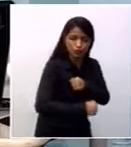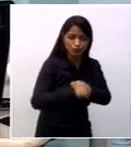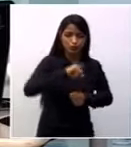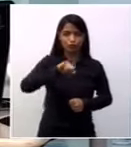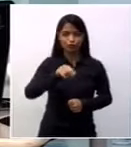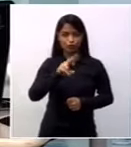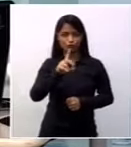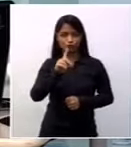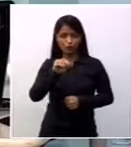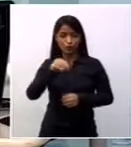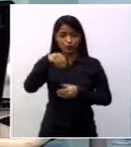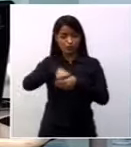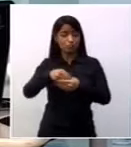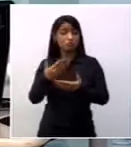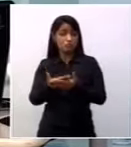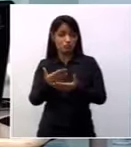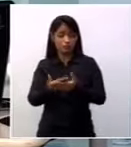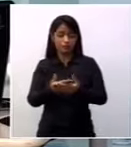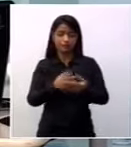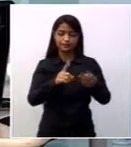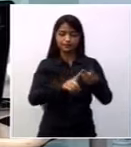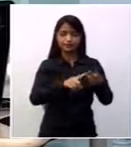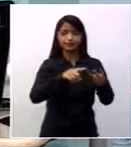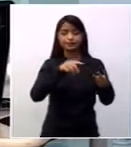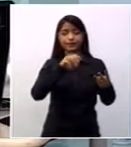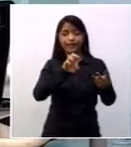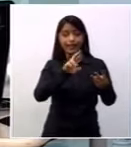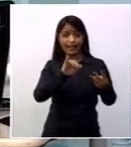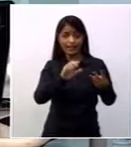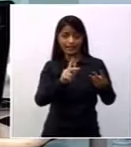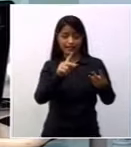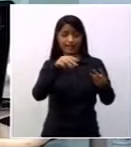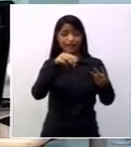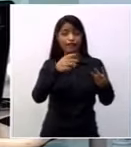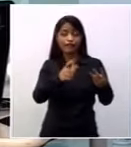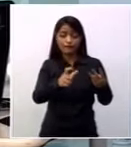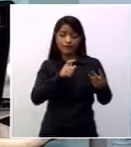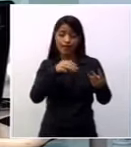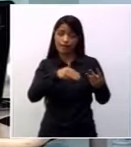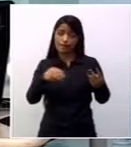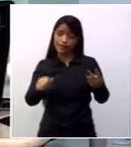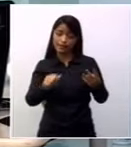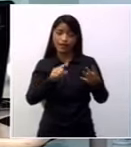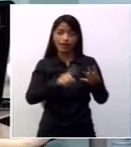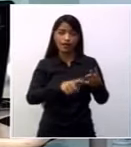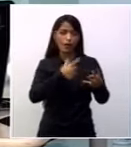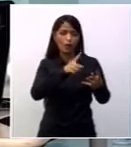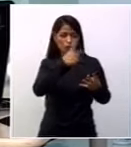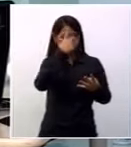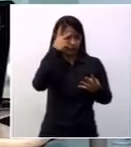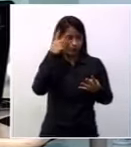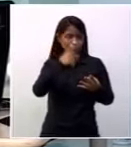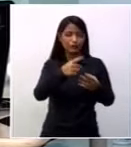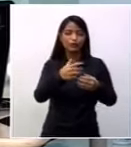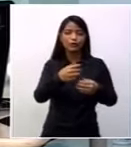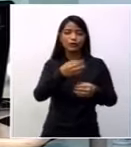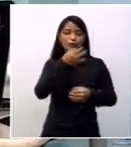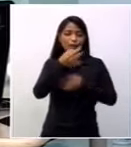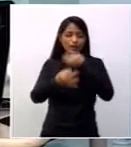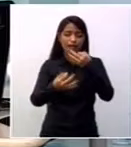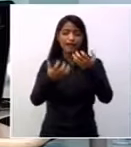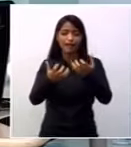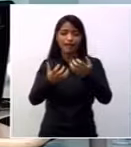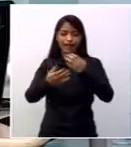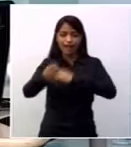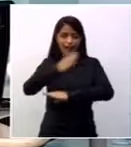MMA. A Maria Eduardo, Muay Thai. A Heloísa, o Juan, a Rebeca e a Vitória, Karatê. E o